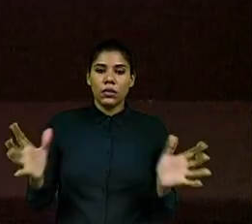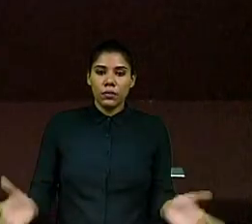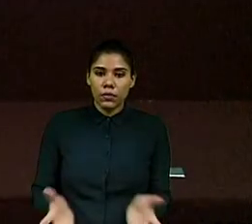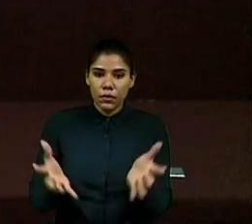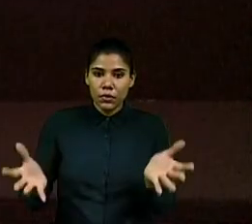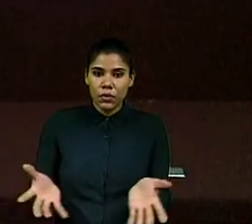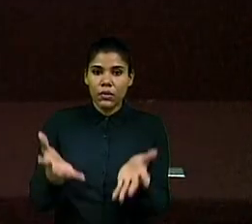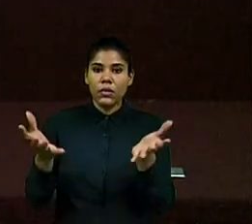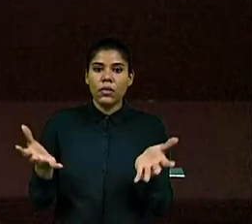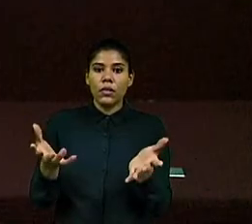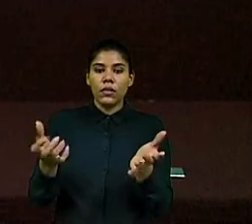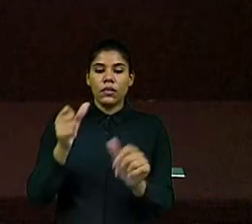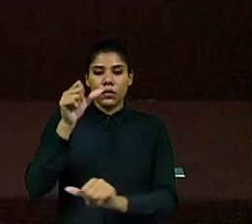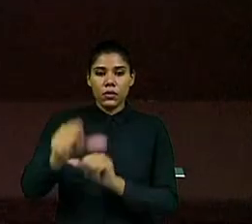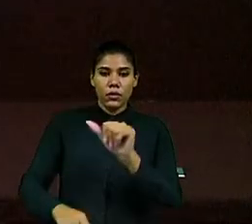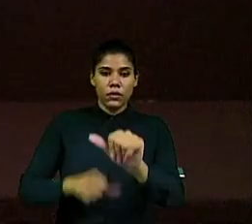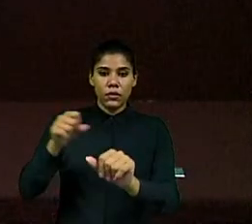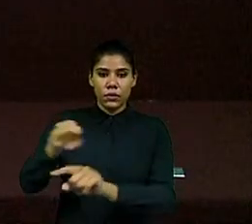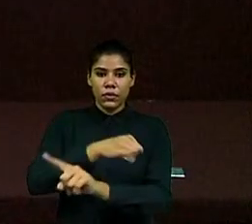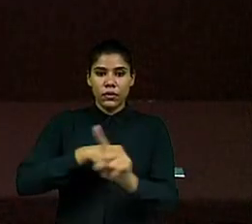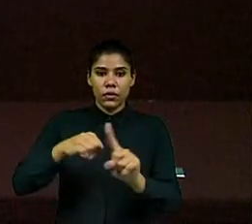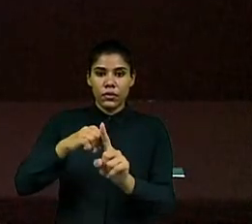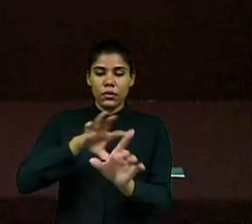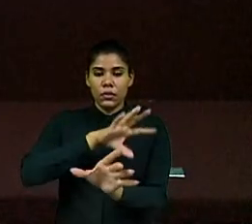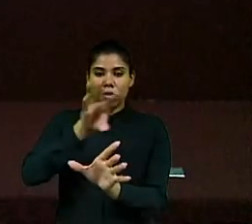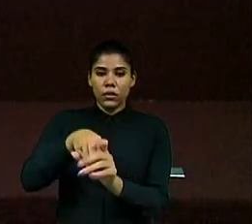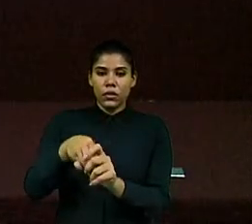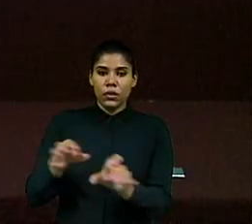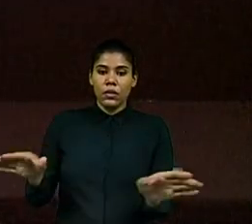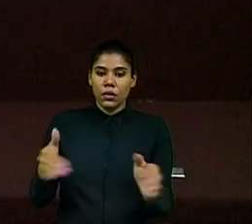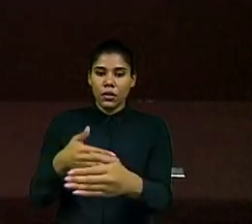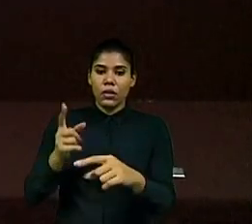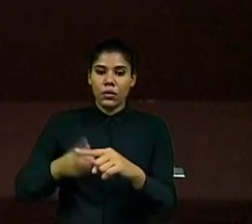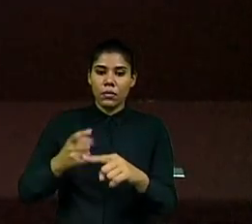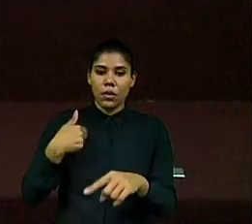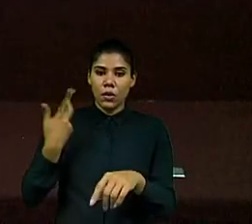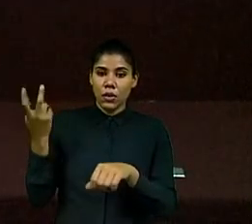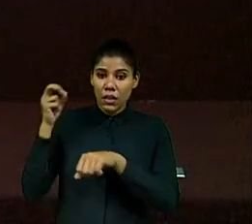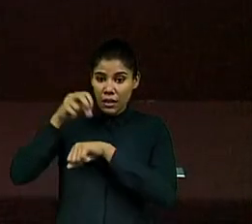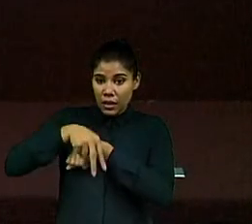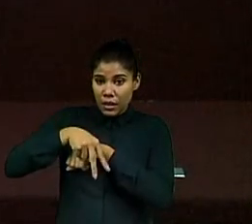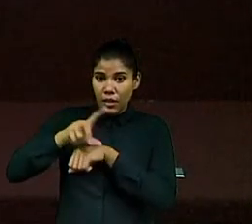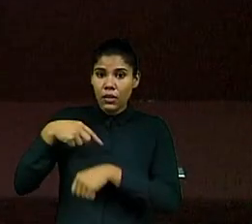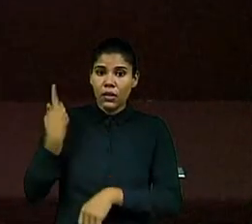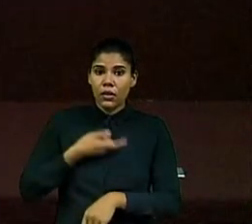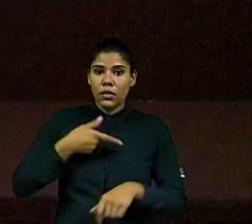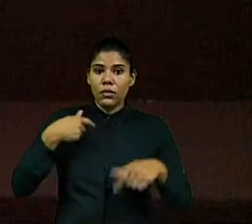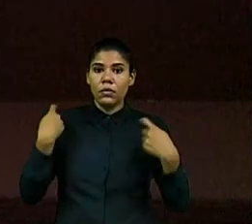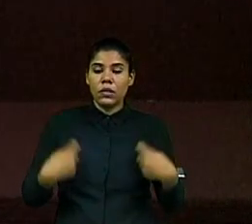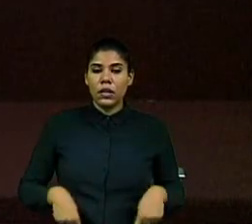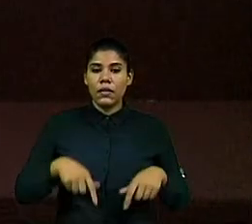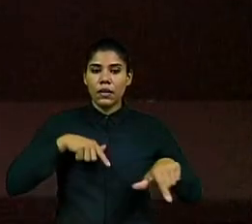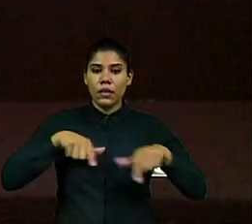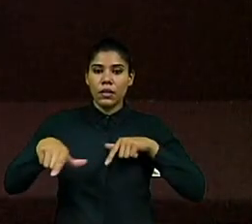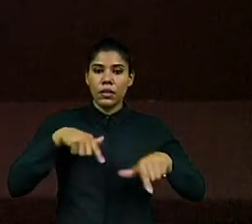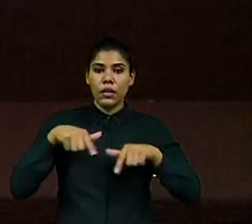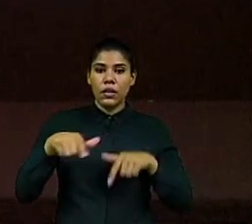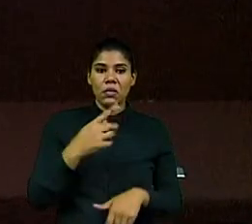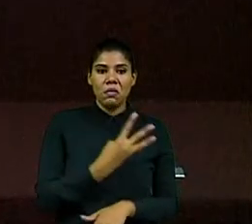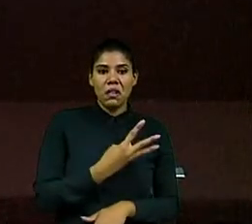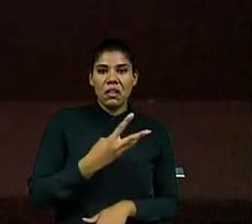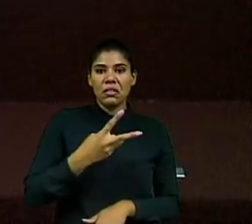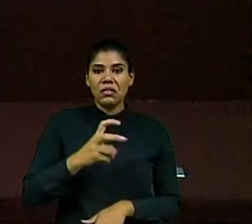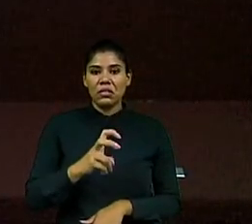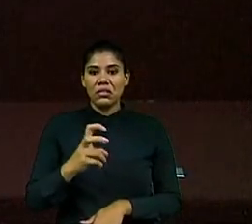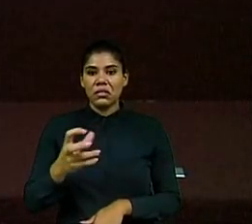dentro da sala de aula porque que eu estou dizendo a vocês porque a época que eu entrei nós temos que trabalhar em quatro cinco seis instituições públicas